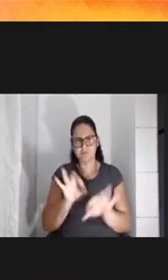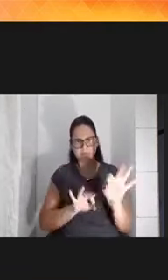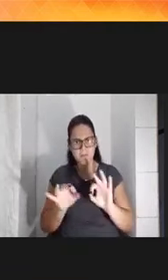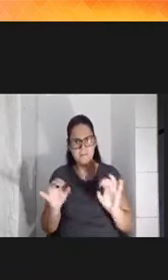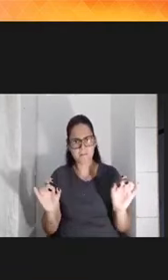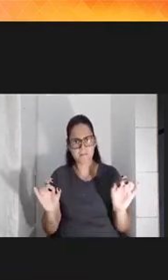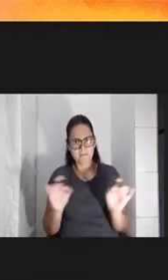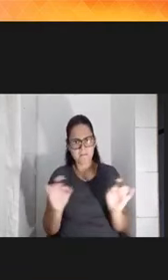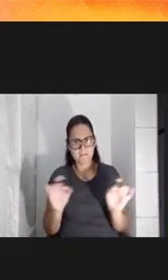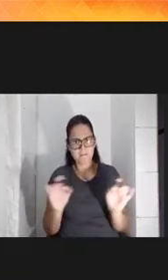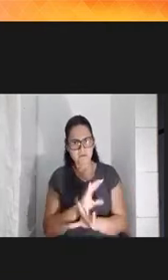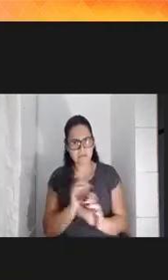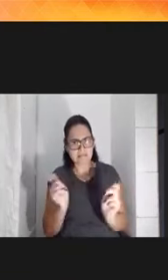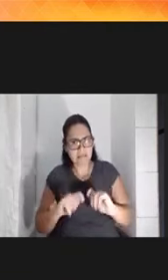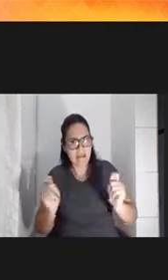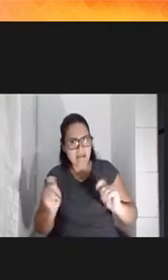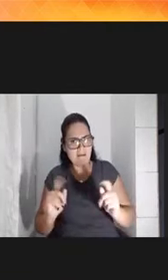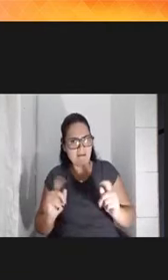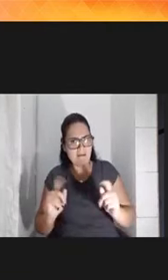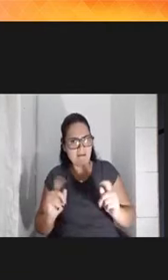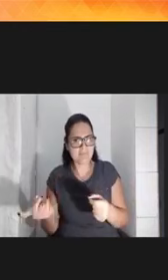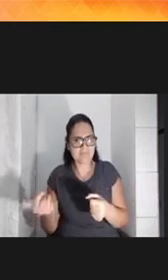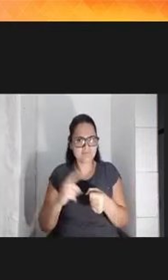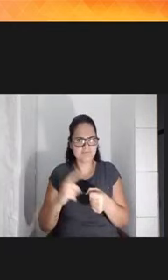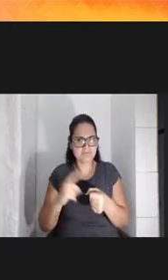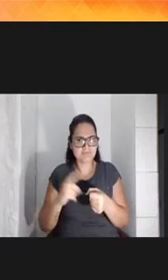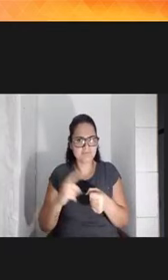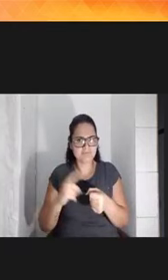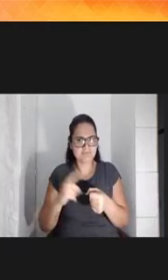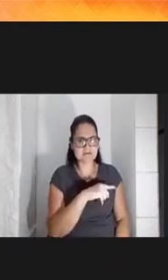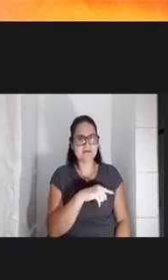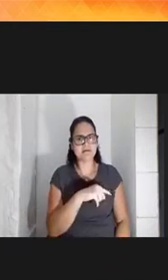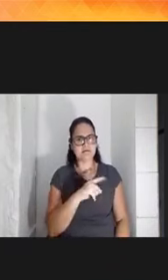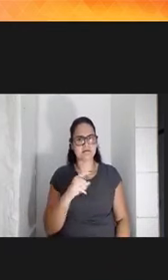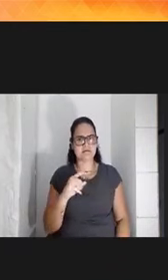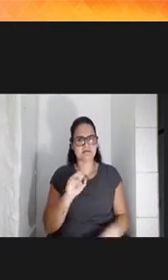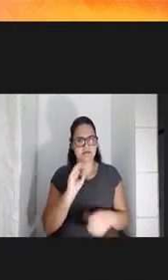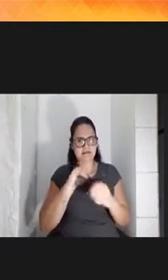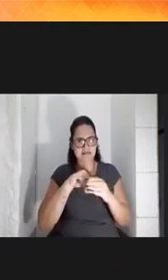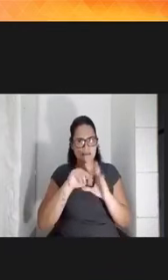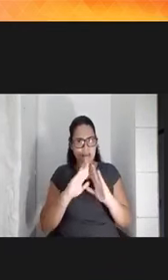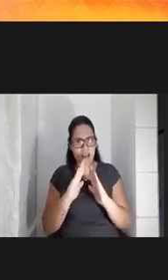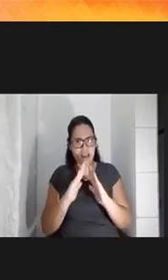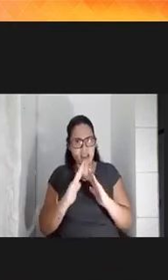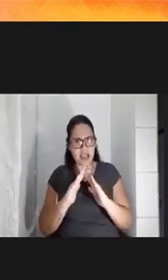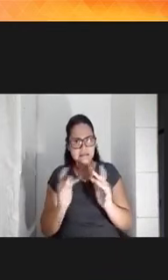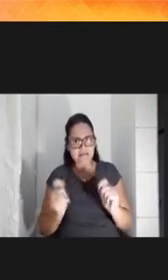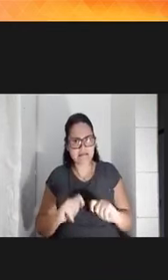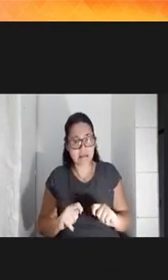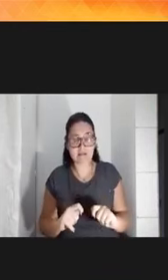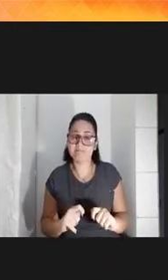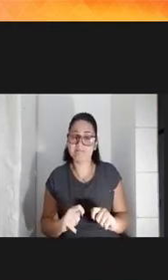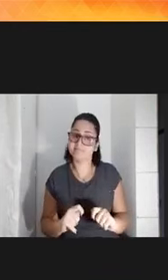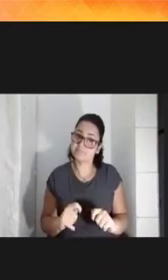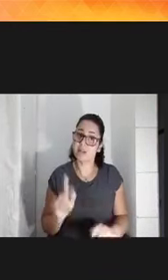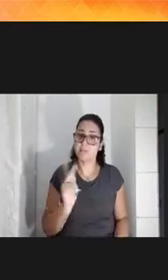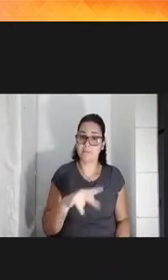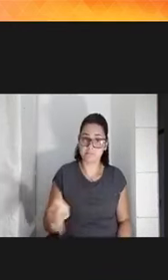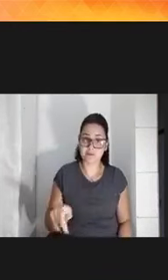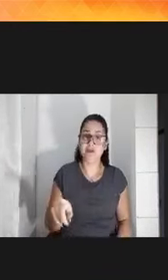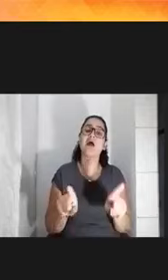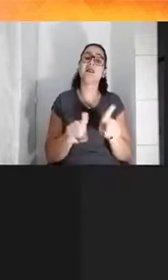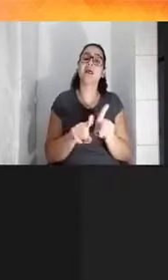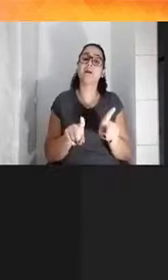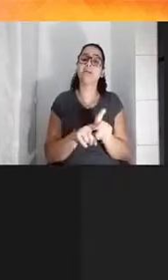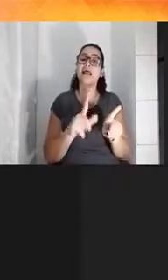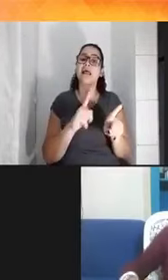pandemia para fazer o processo educacional em casa, e eu digo, olha, além dos professores, nós temos também um